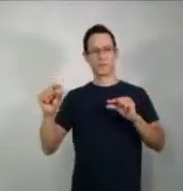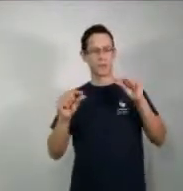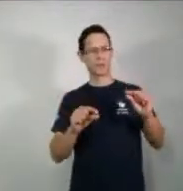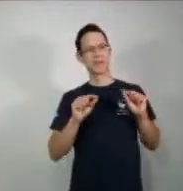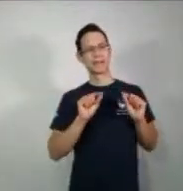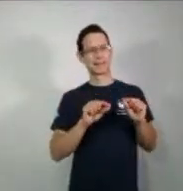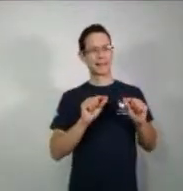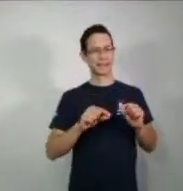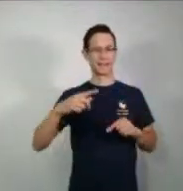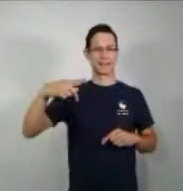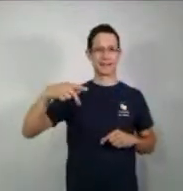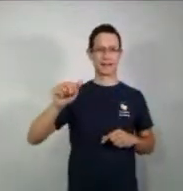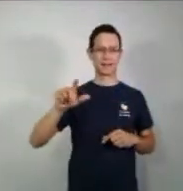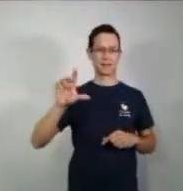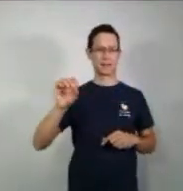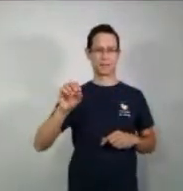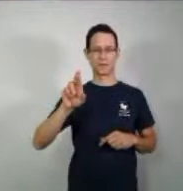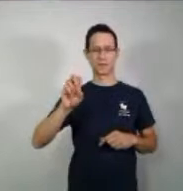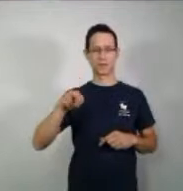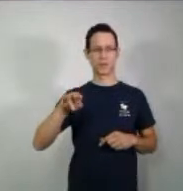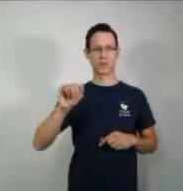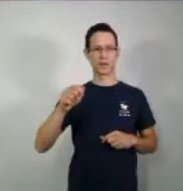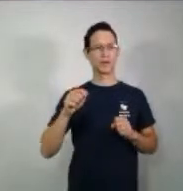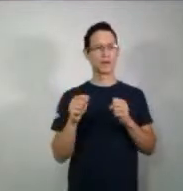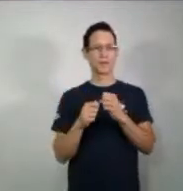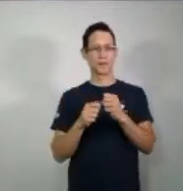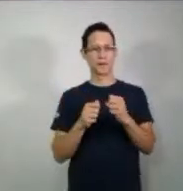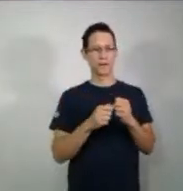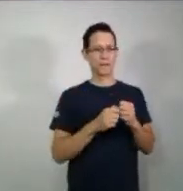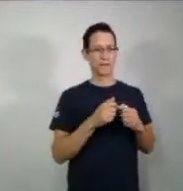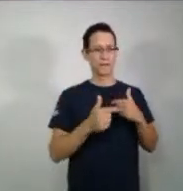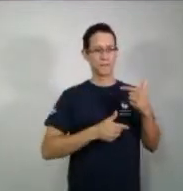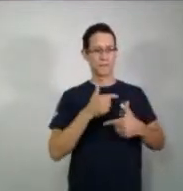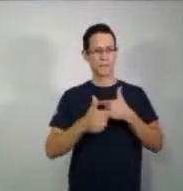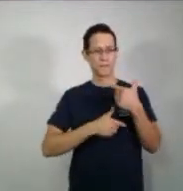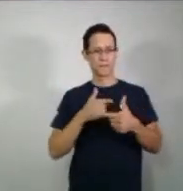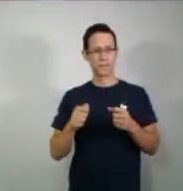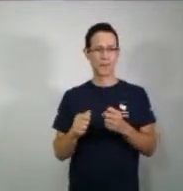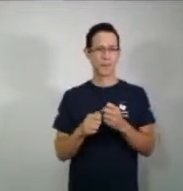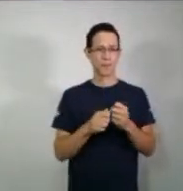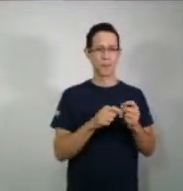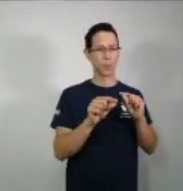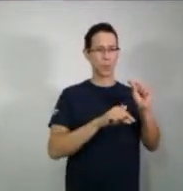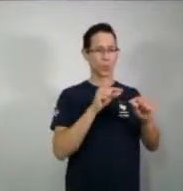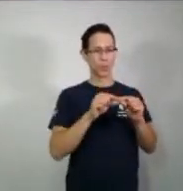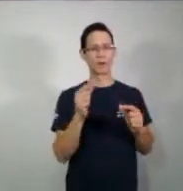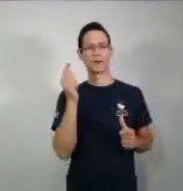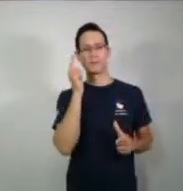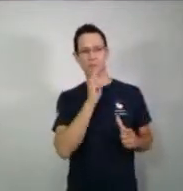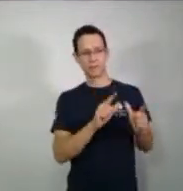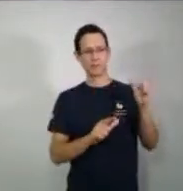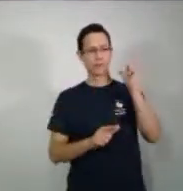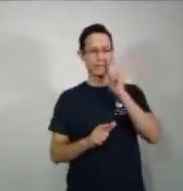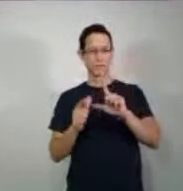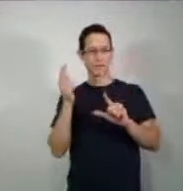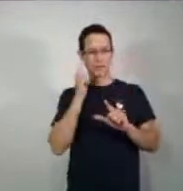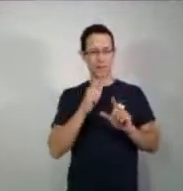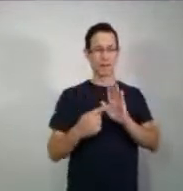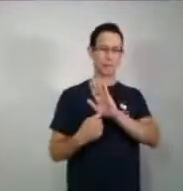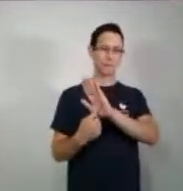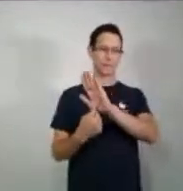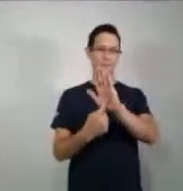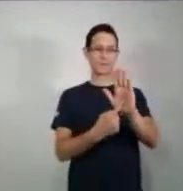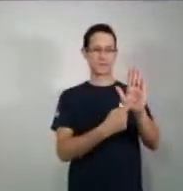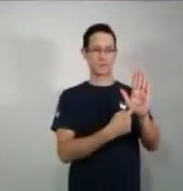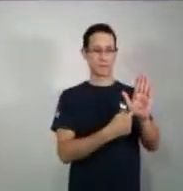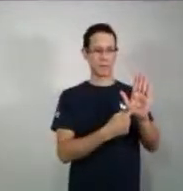quem foi Paulo Rony e do que ele fez. E a tentativa do livro foi realmente conseguir mostrar